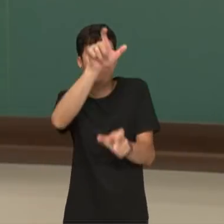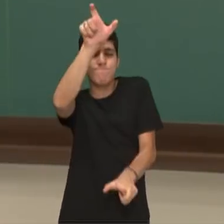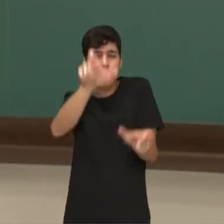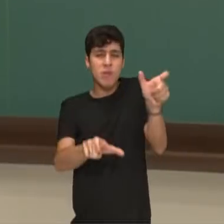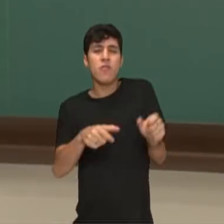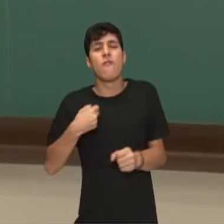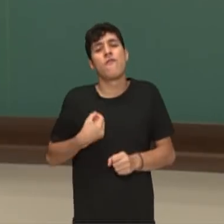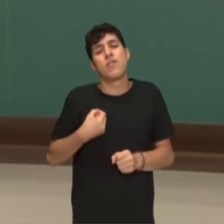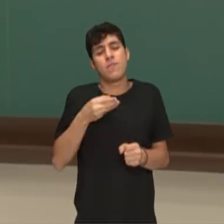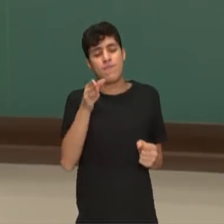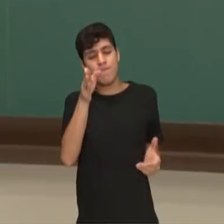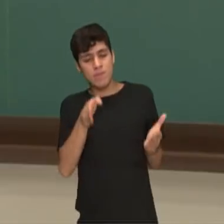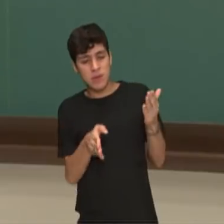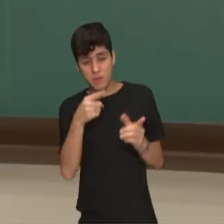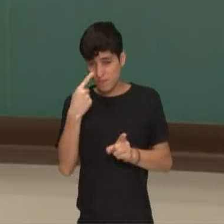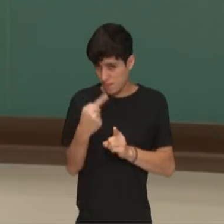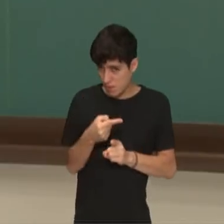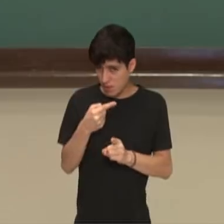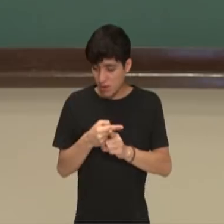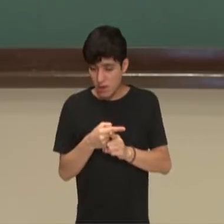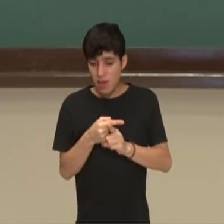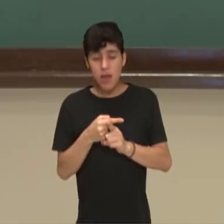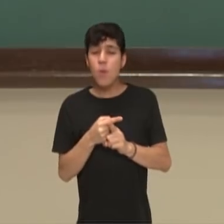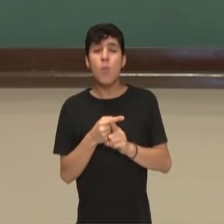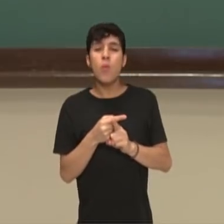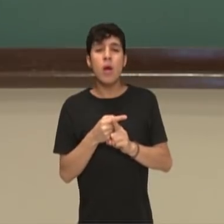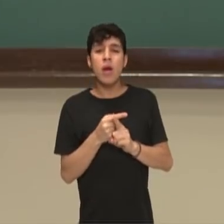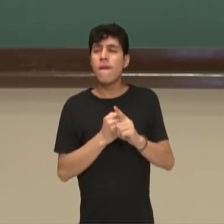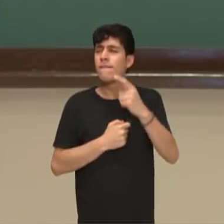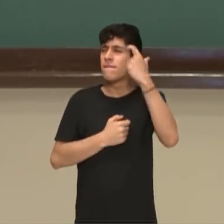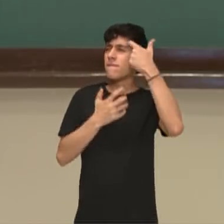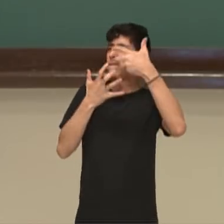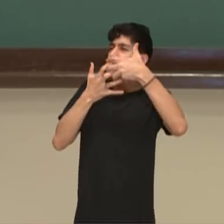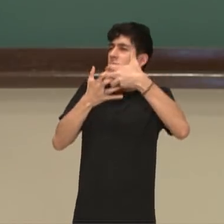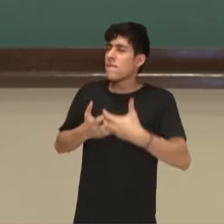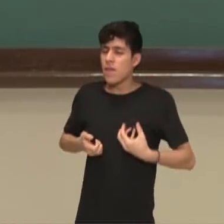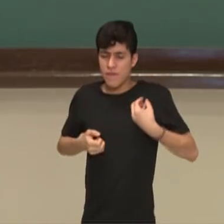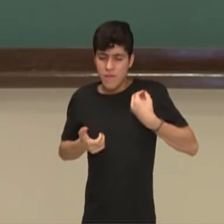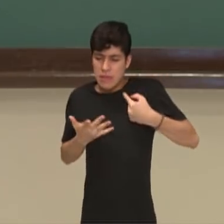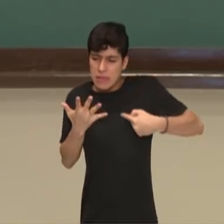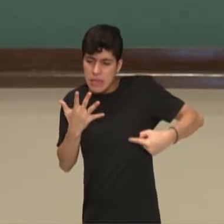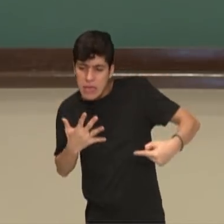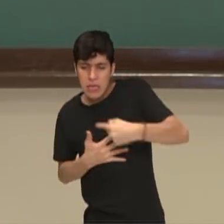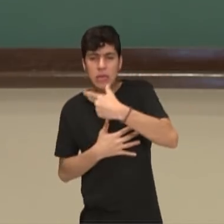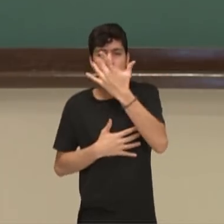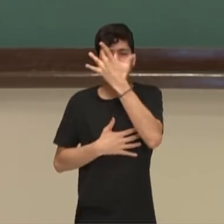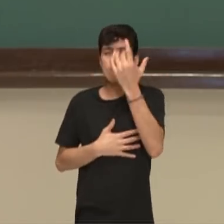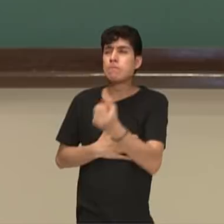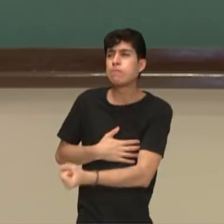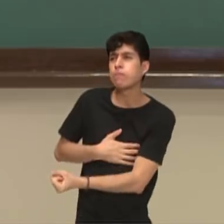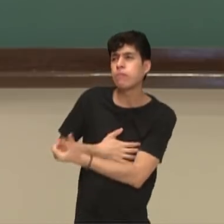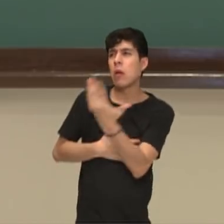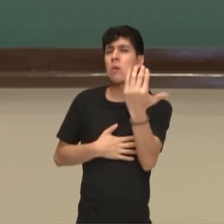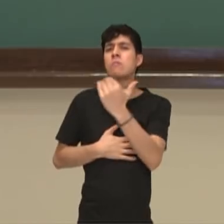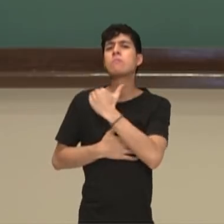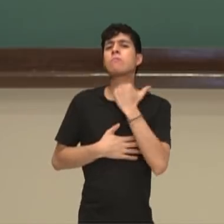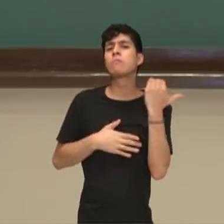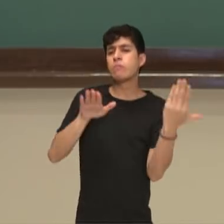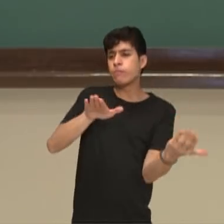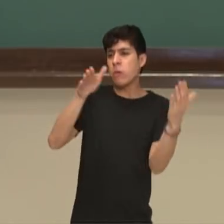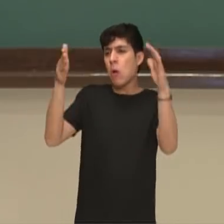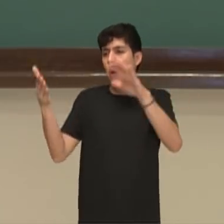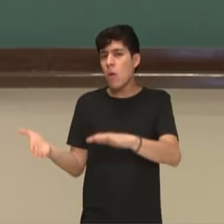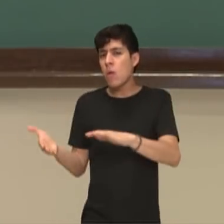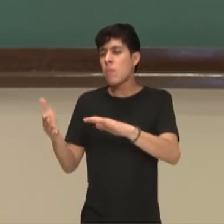época, porque ela trouxe umas reflexões sobre a vida, Milhares de pessoas morreram,